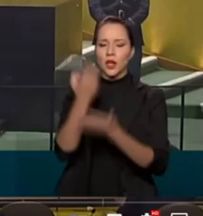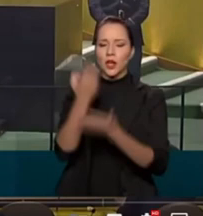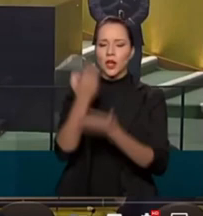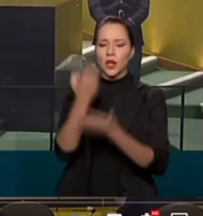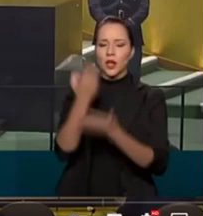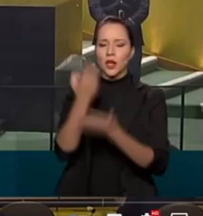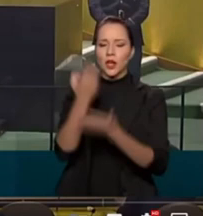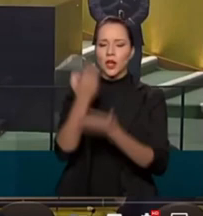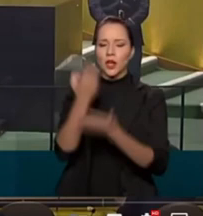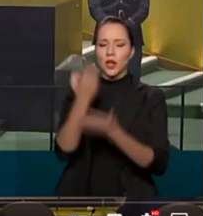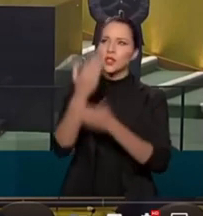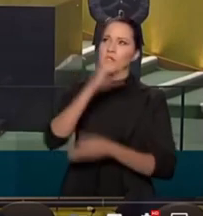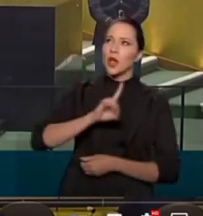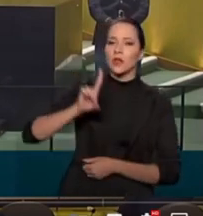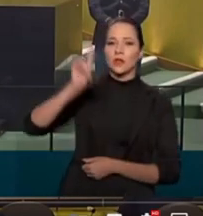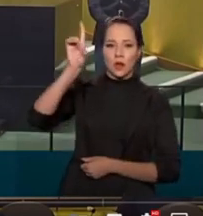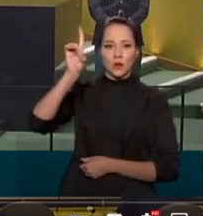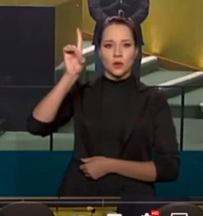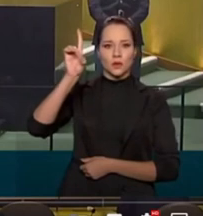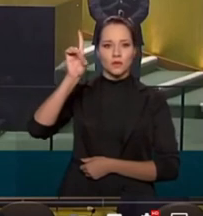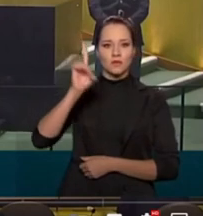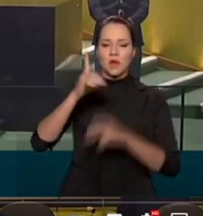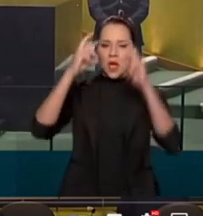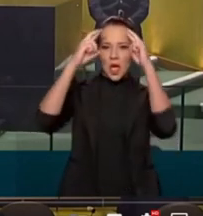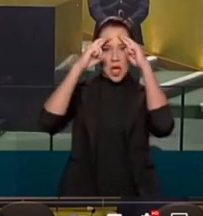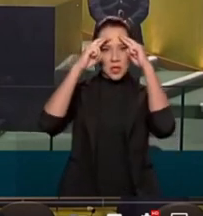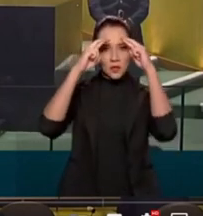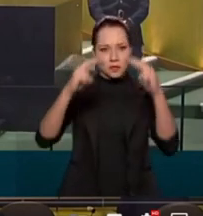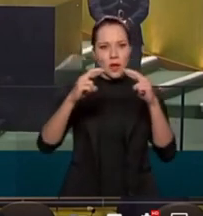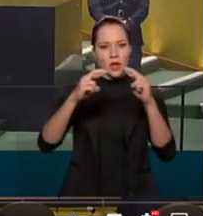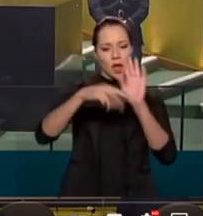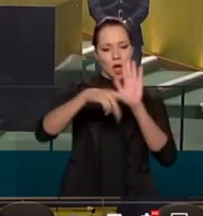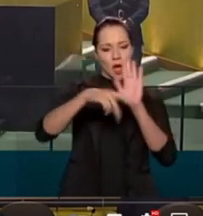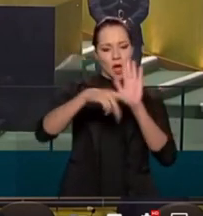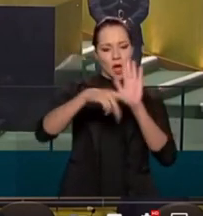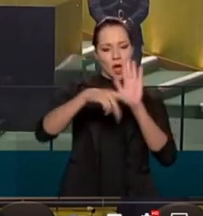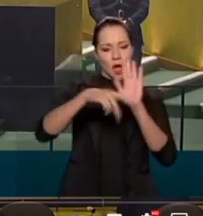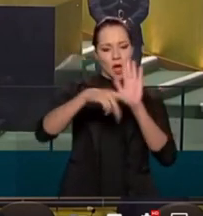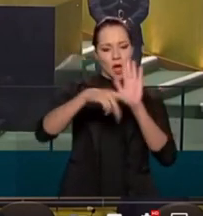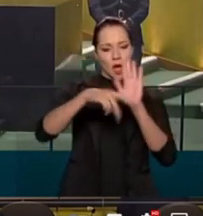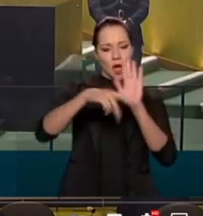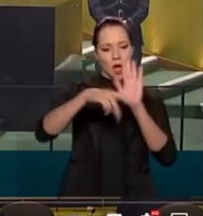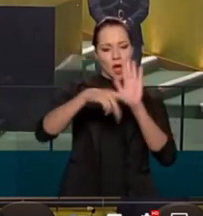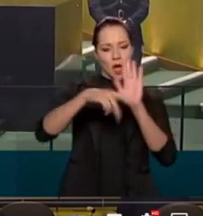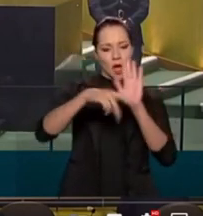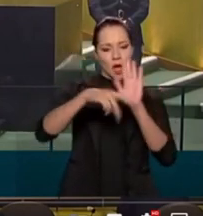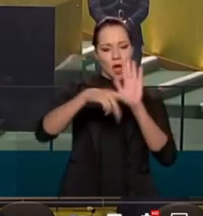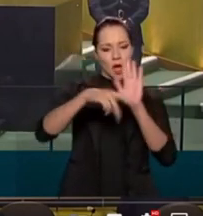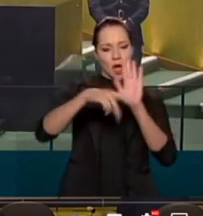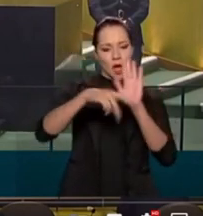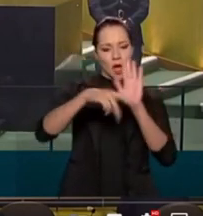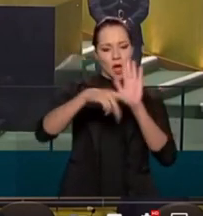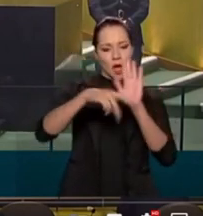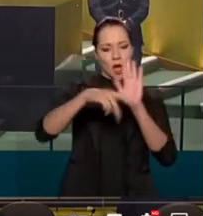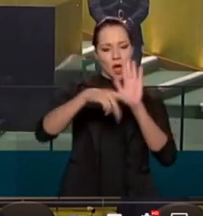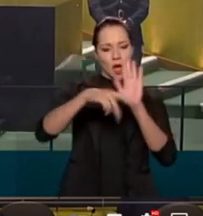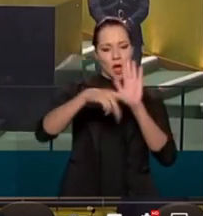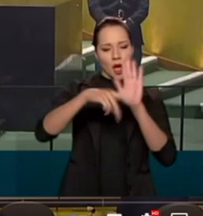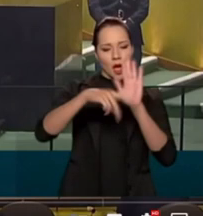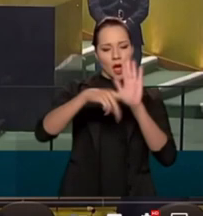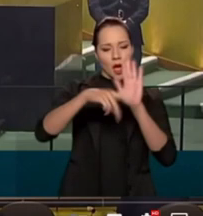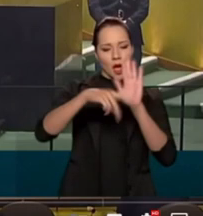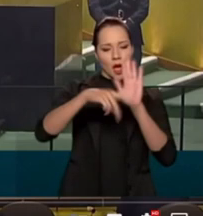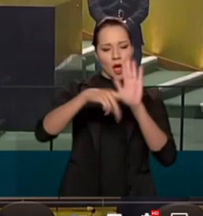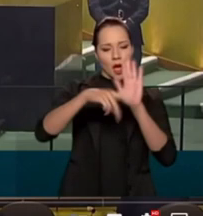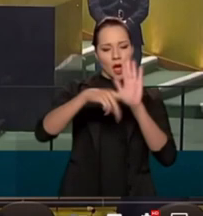desnecessária essa colocação respeita a constituição a isso também é bastante questionável haja